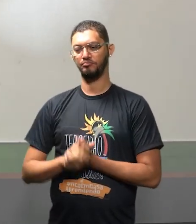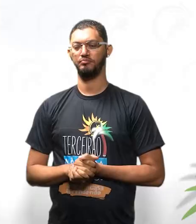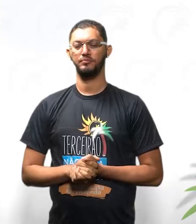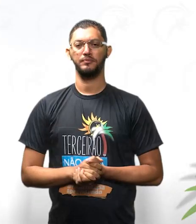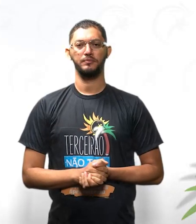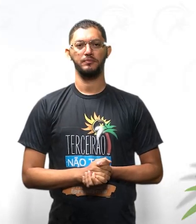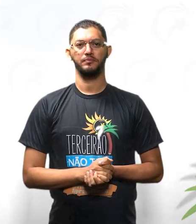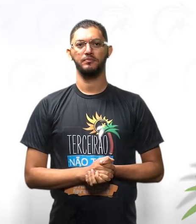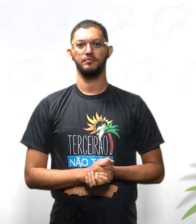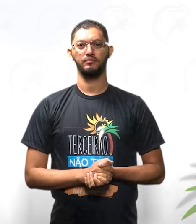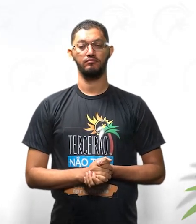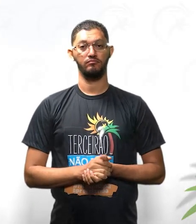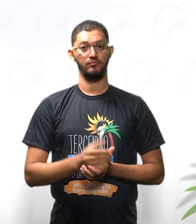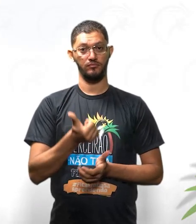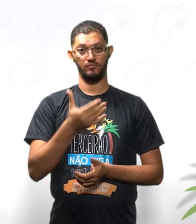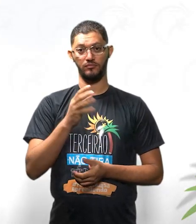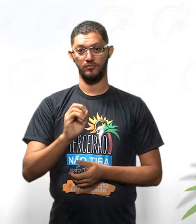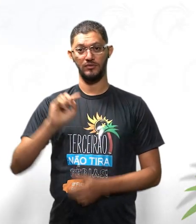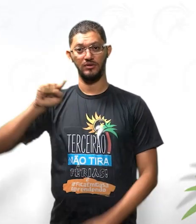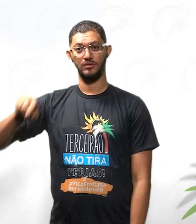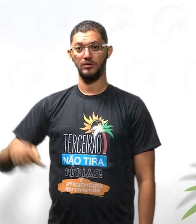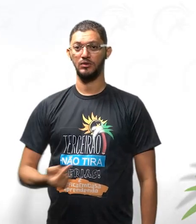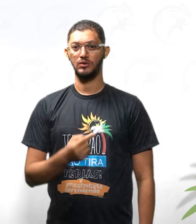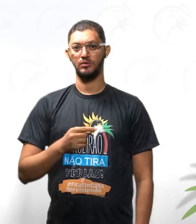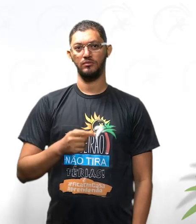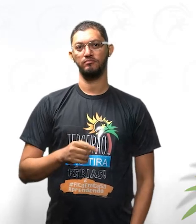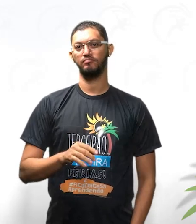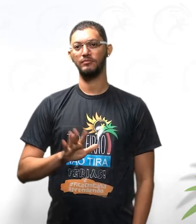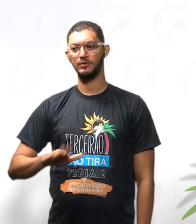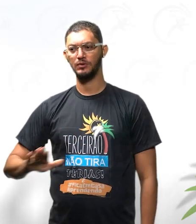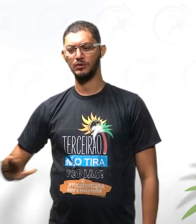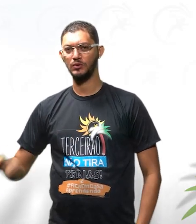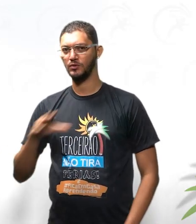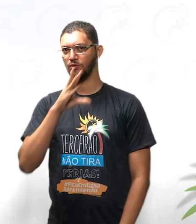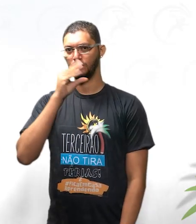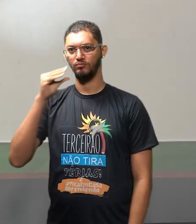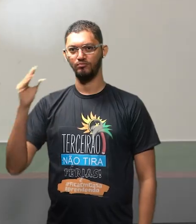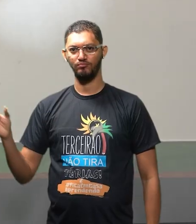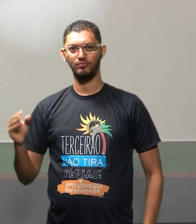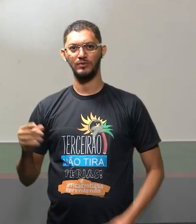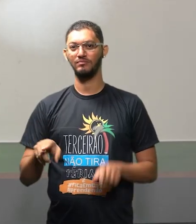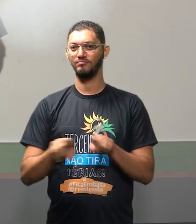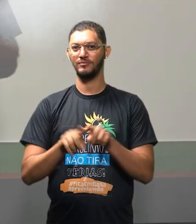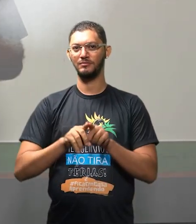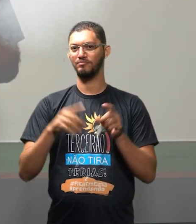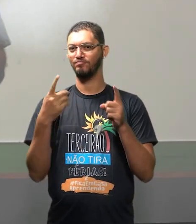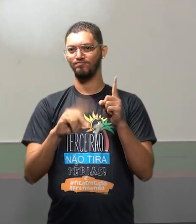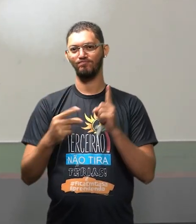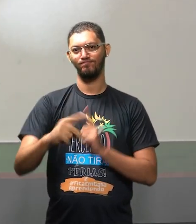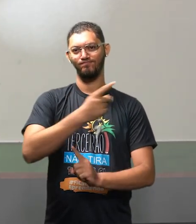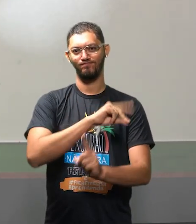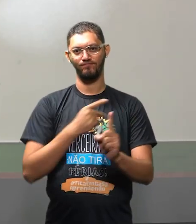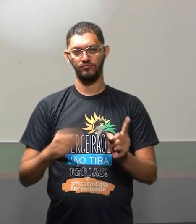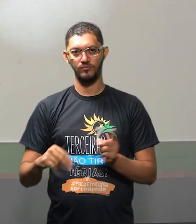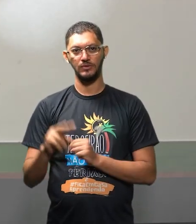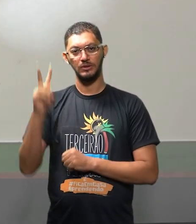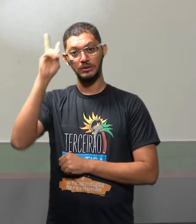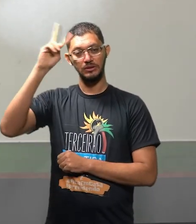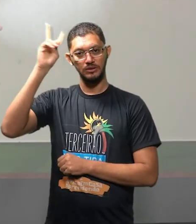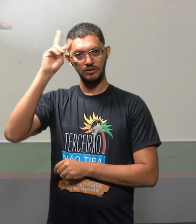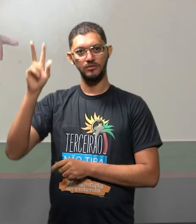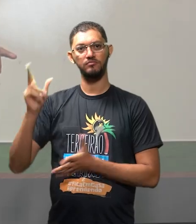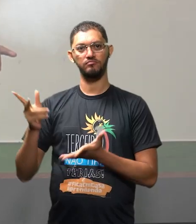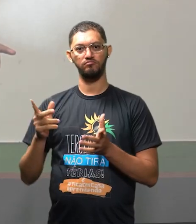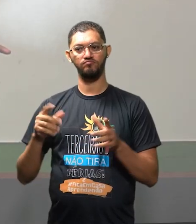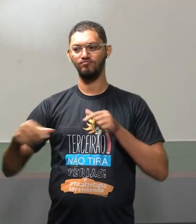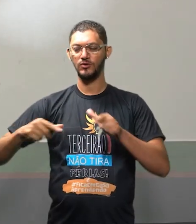etc. 10 milhões de crianças e adolescentes são vítimas também de escravidão. Lembra que no bloco anterior a gente falou sobre isso também, né,